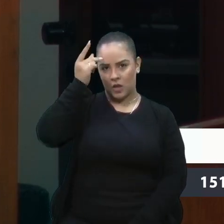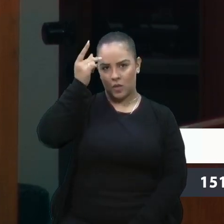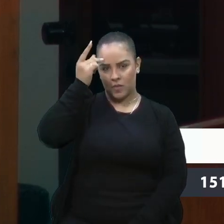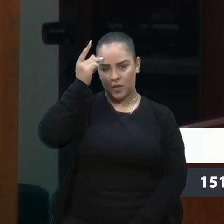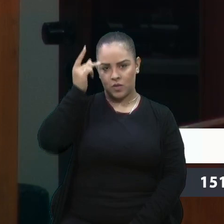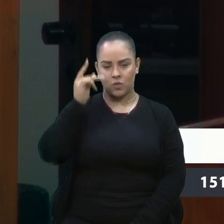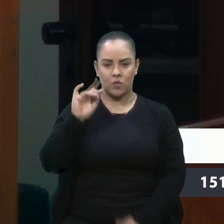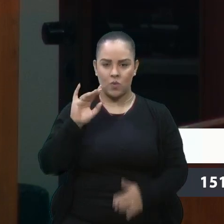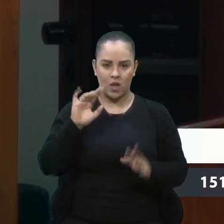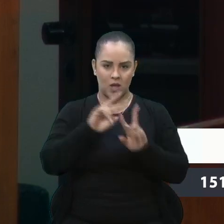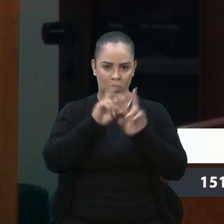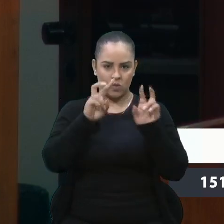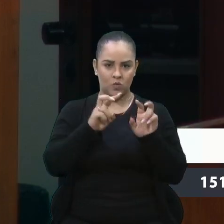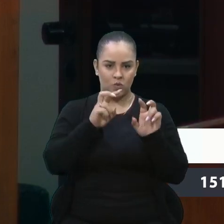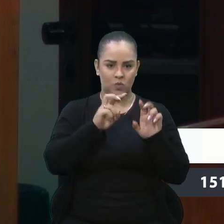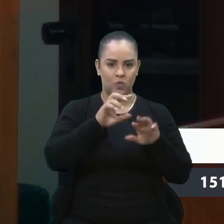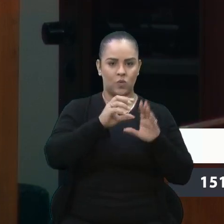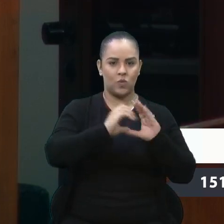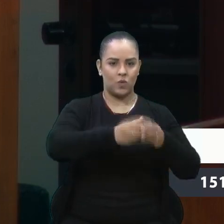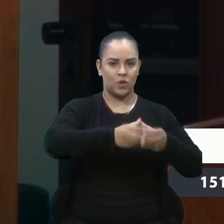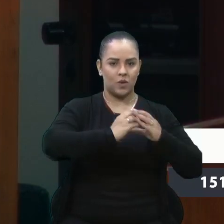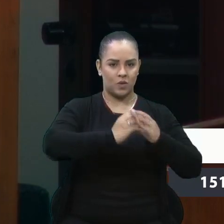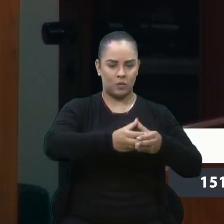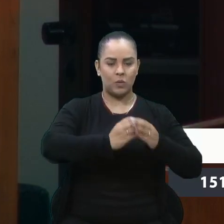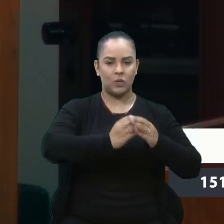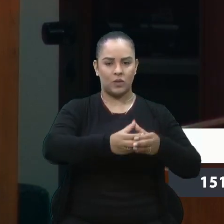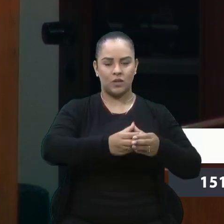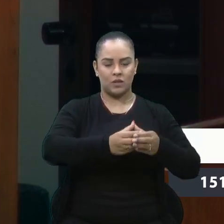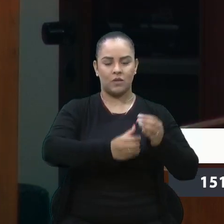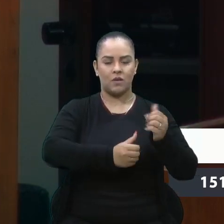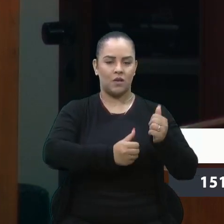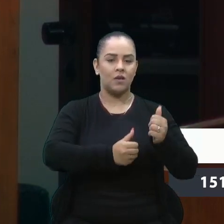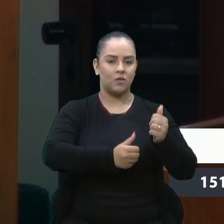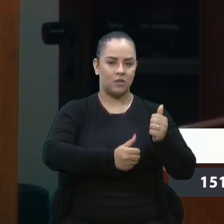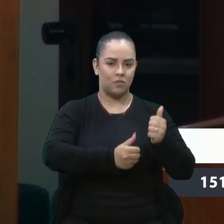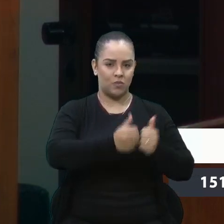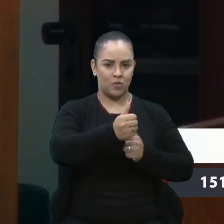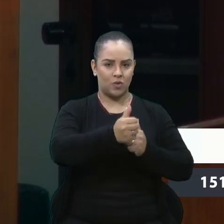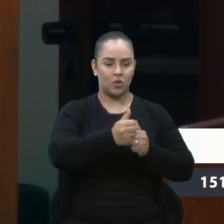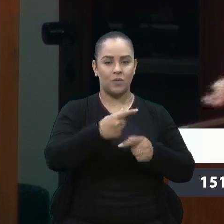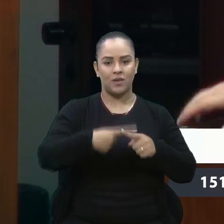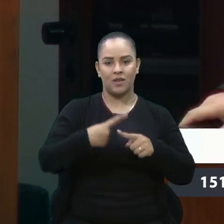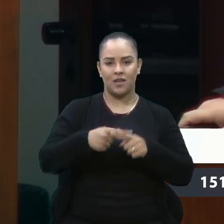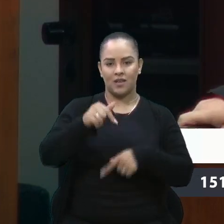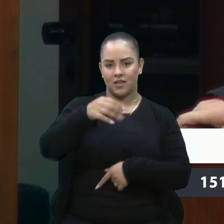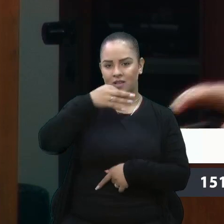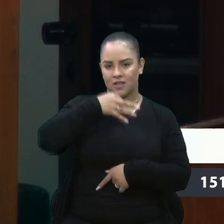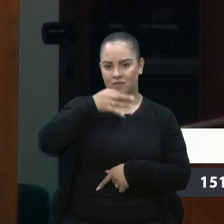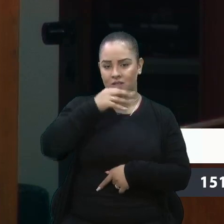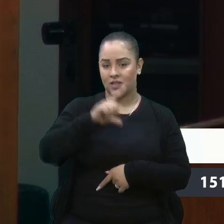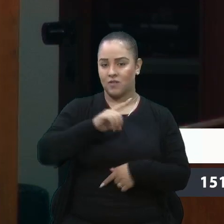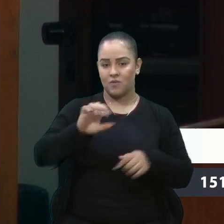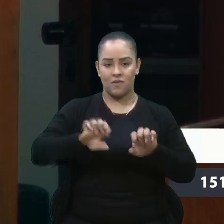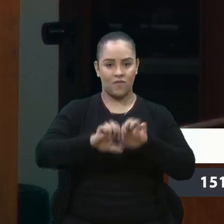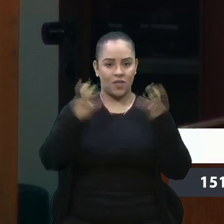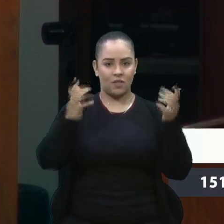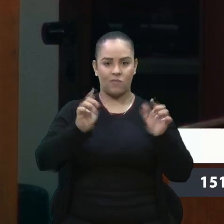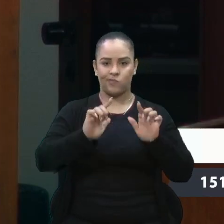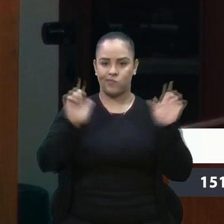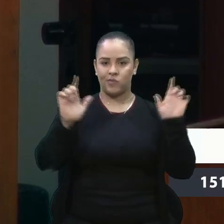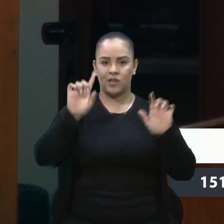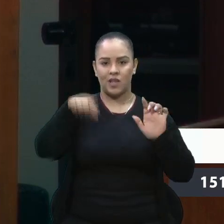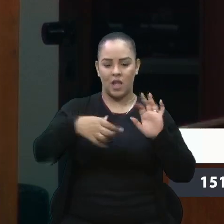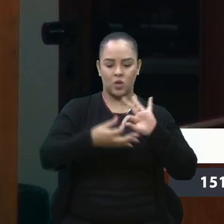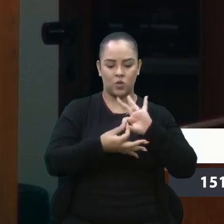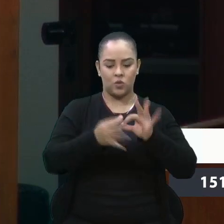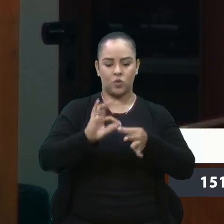turismo esportivo, porque nós estaremos em Caxias esse ano recebendo um grande evento, que é a Surdo Olimpíada. E